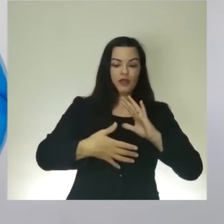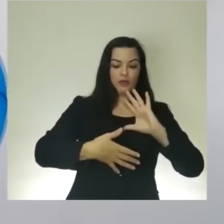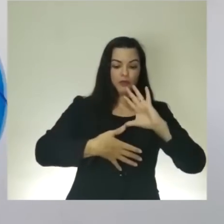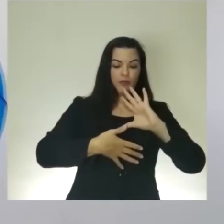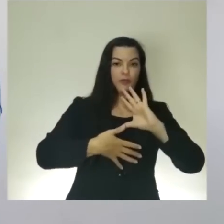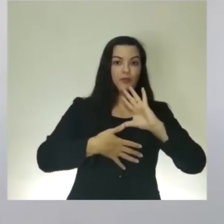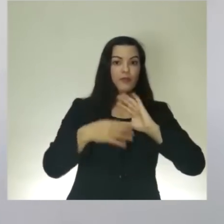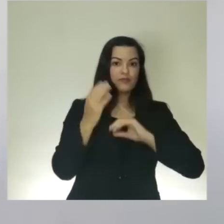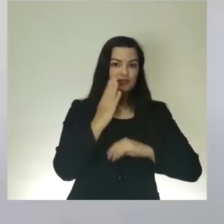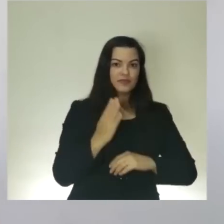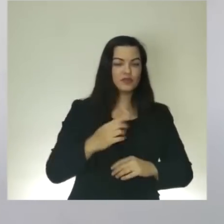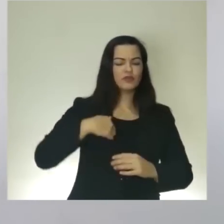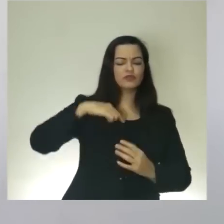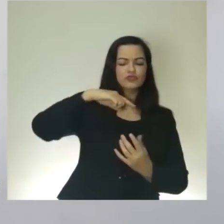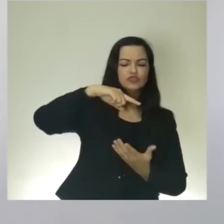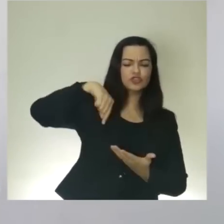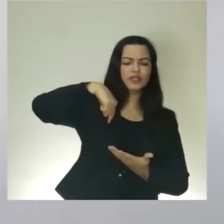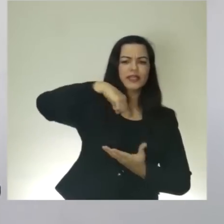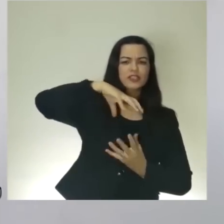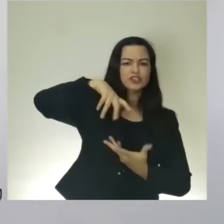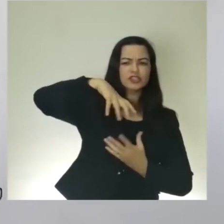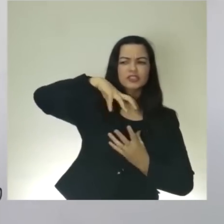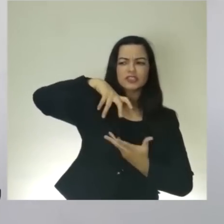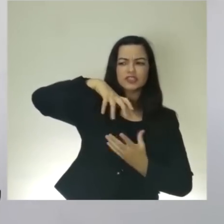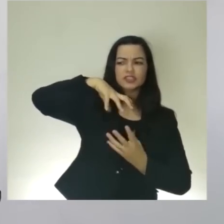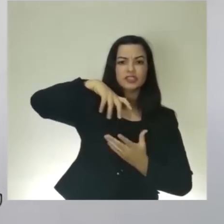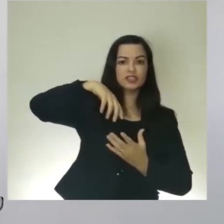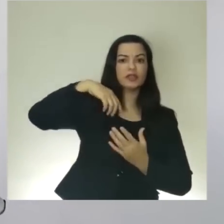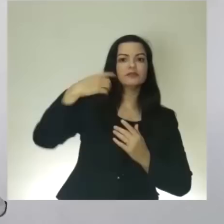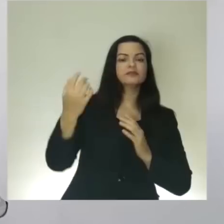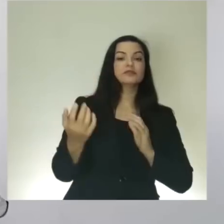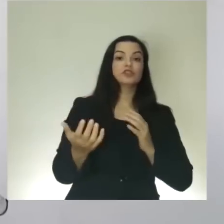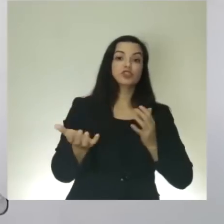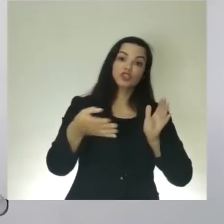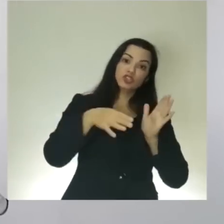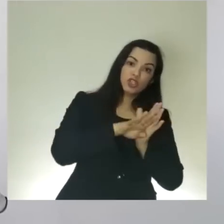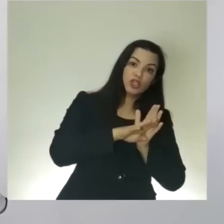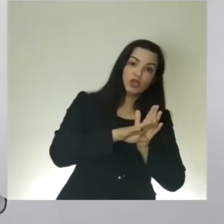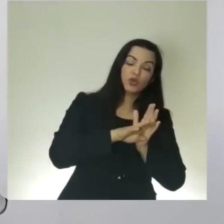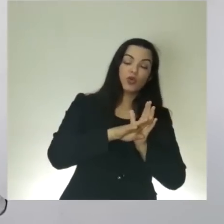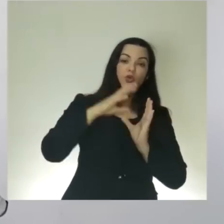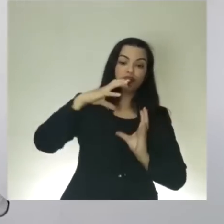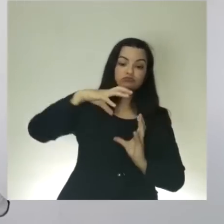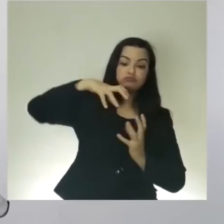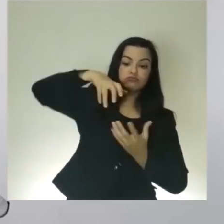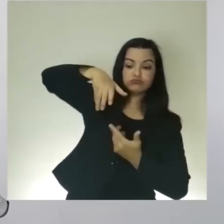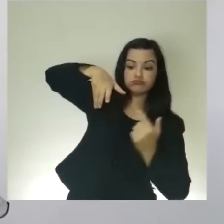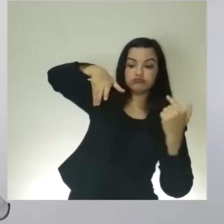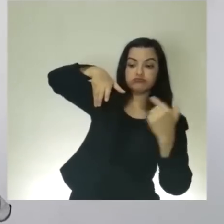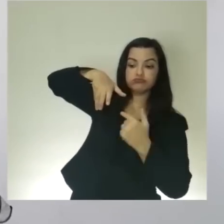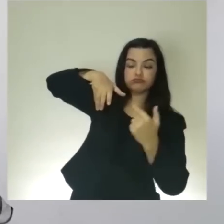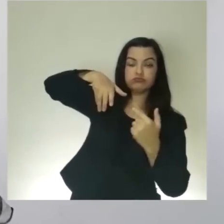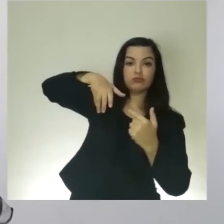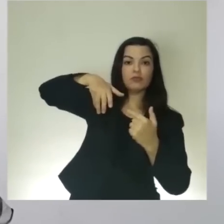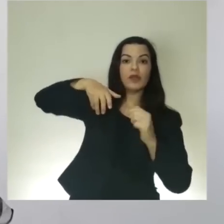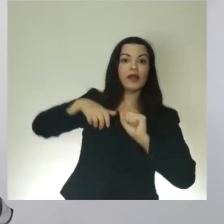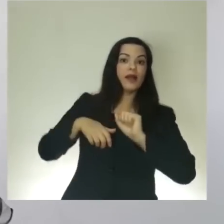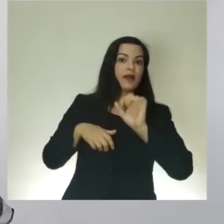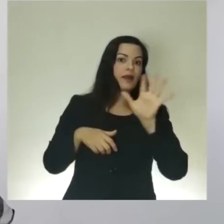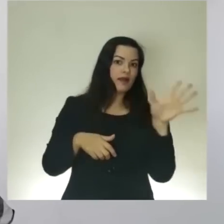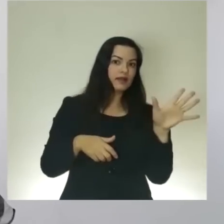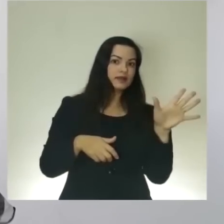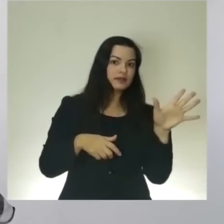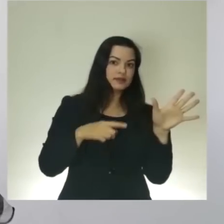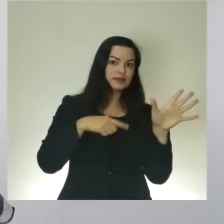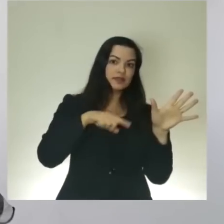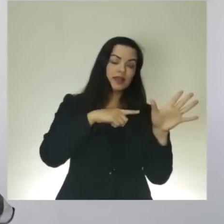girar, girar, girar, girar e vamos chegar aqui do outro lado, no continente asiático, onde nós temos a